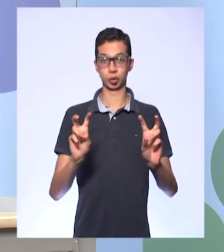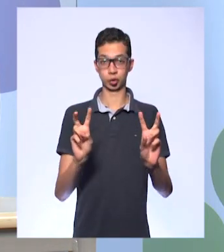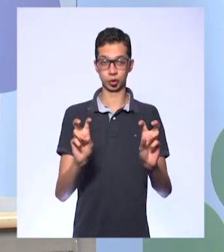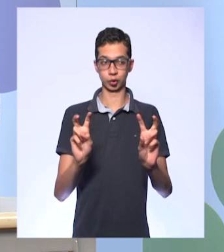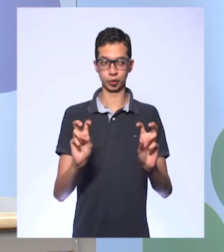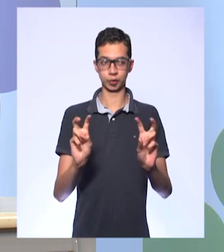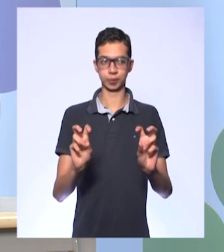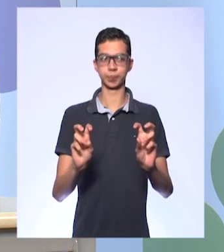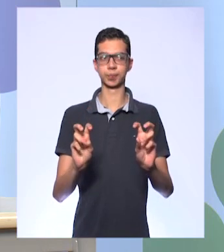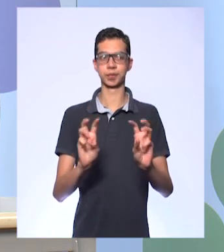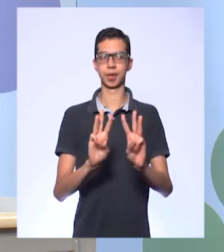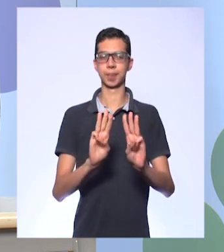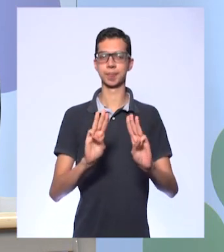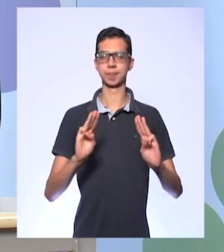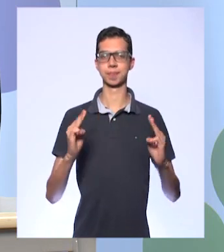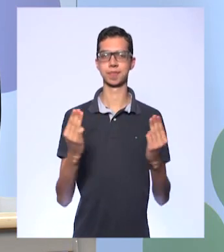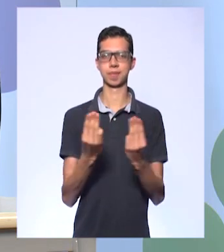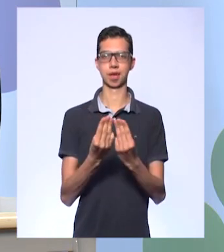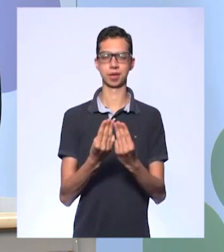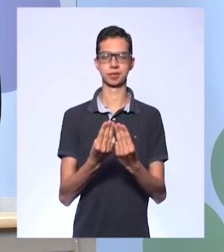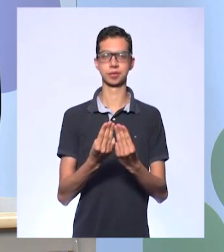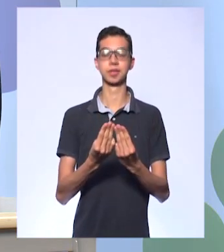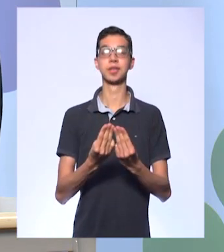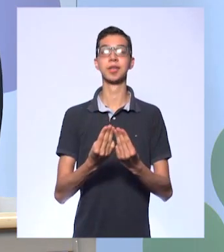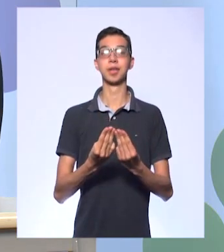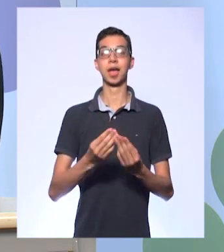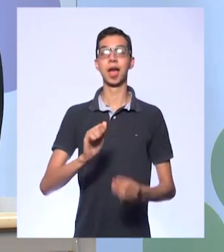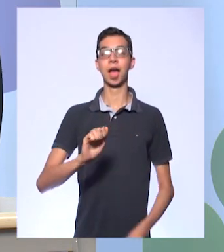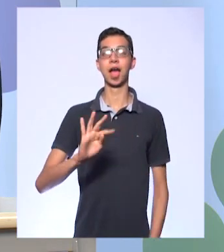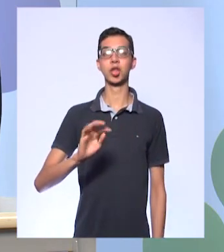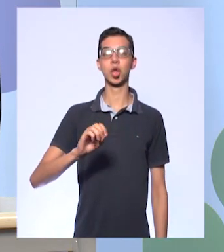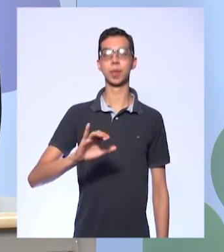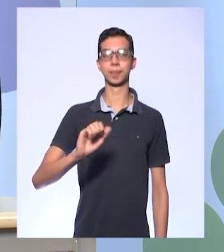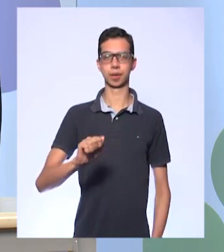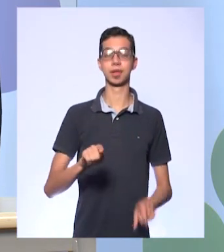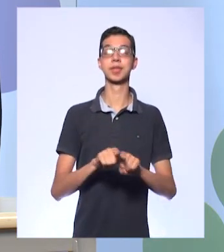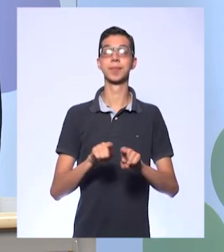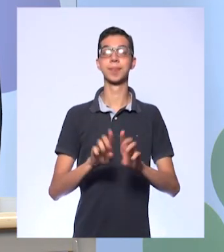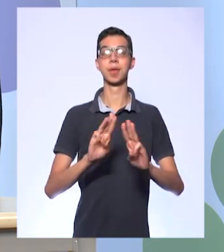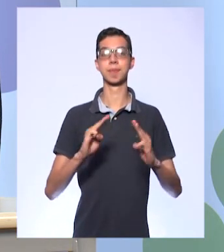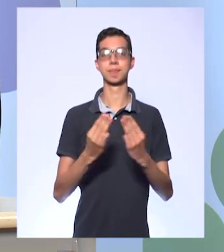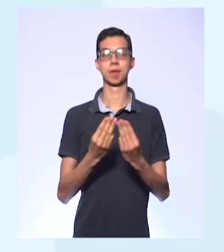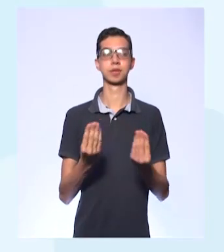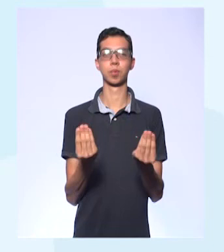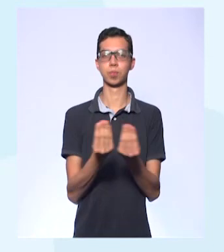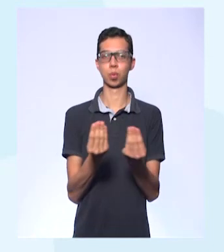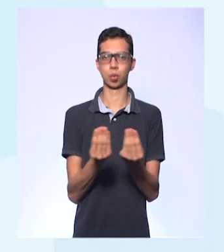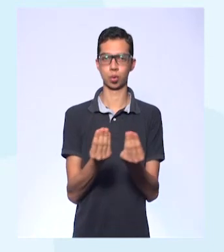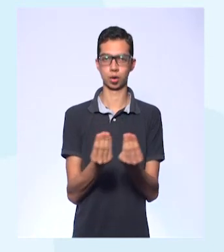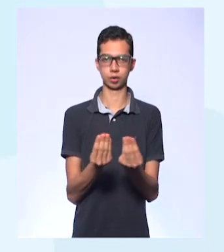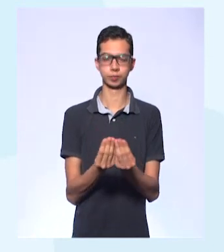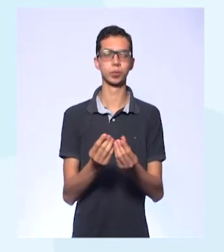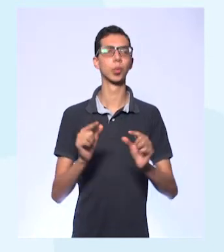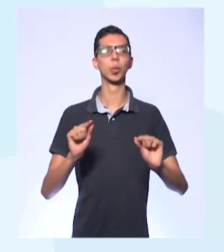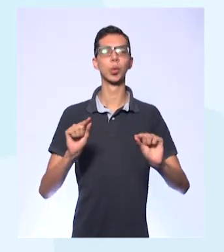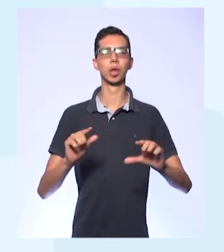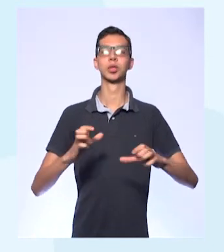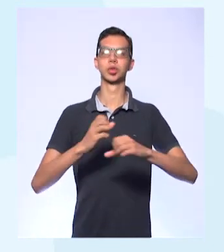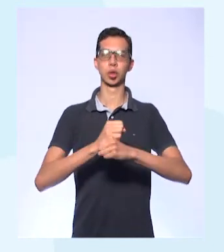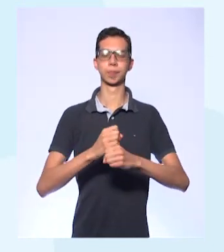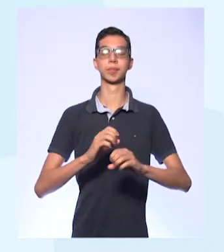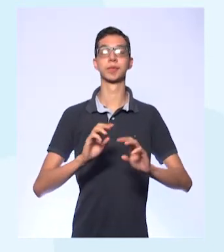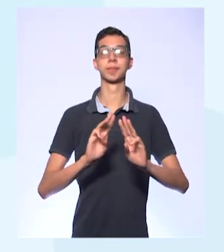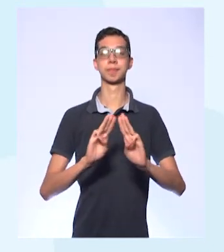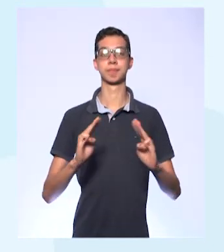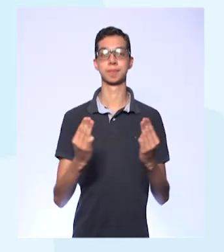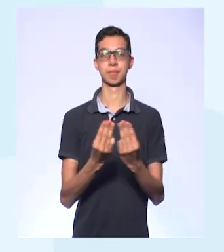né? Então, a gente vai trabalhar uma primeira parte aí. Que habilidade que vamos trabalhar nessa aula? Calcular a massa molecular